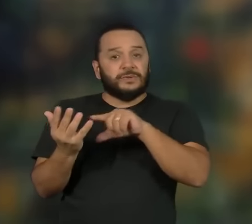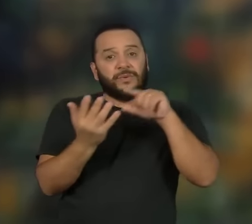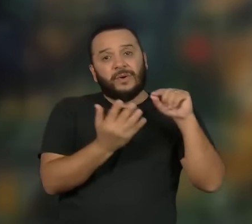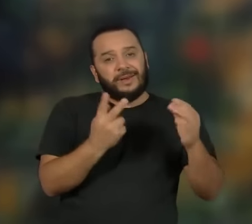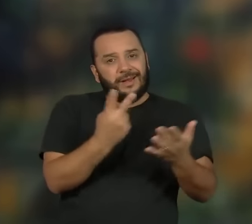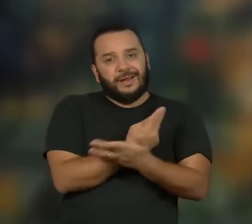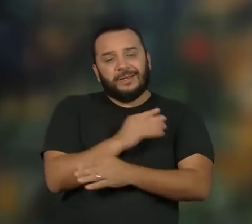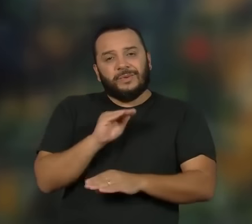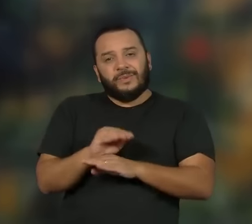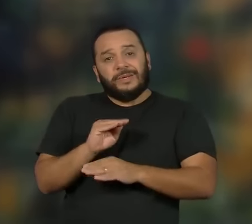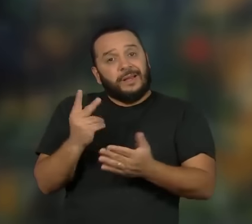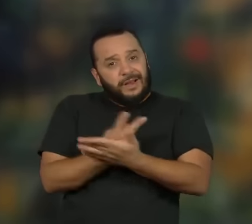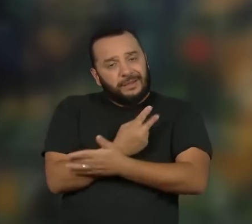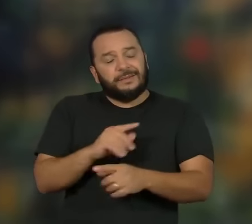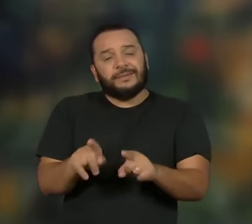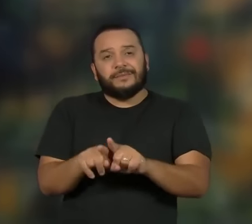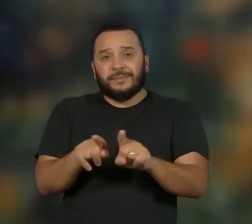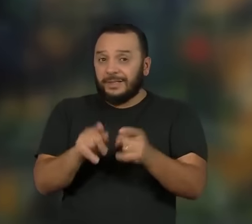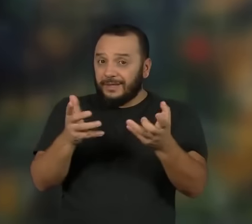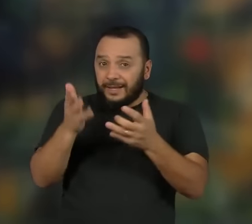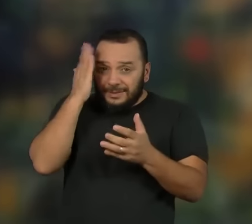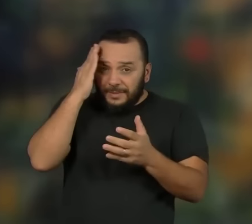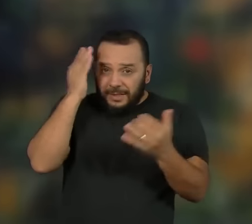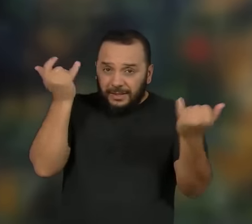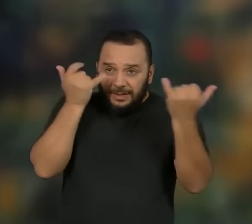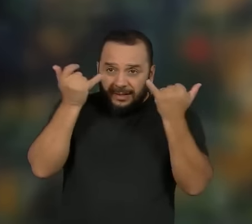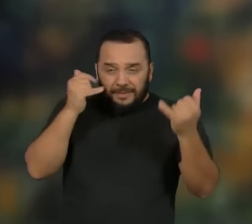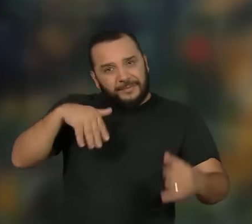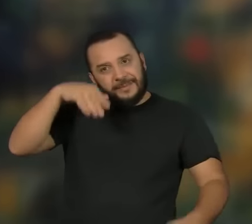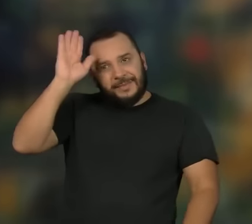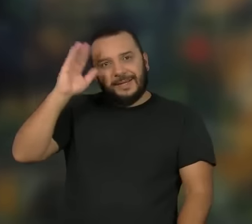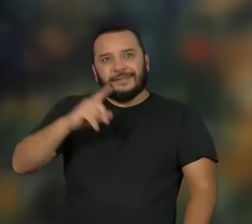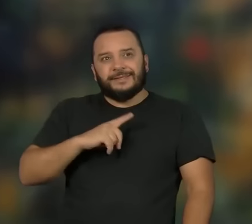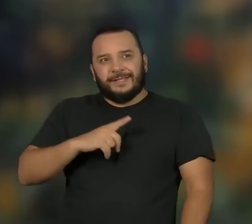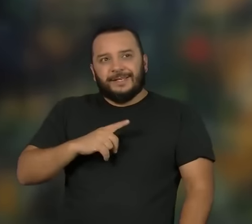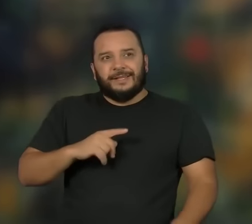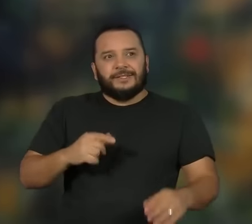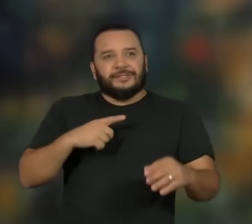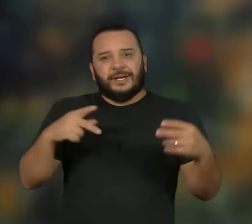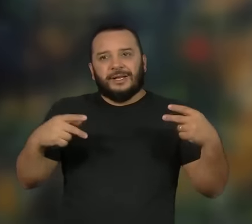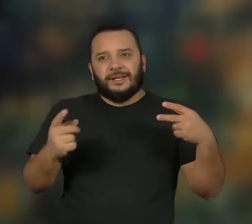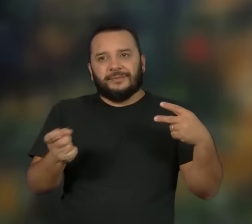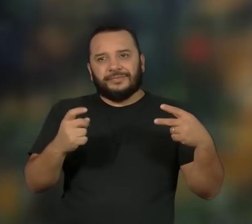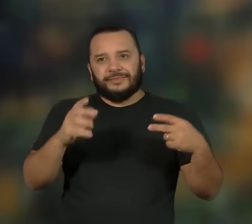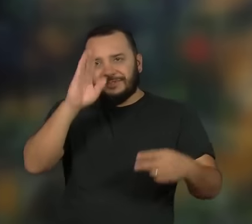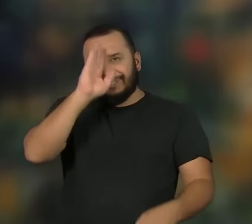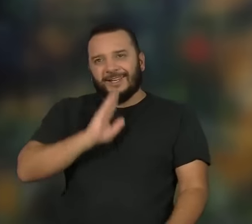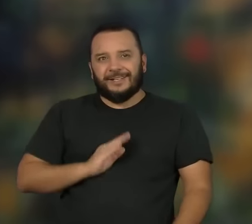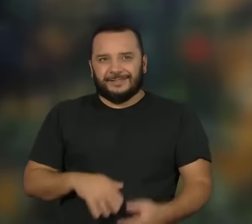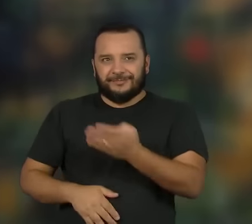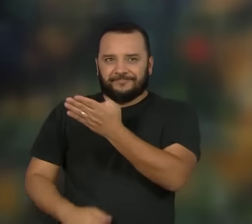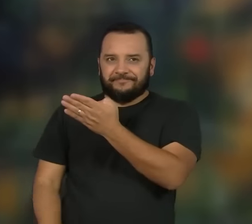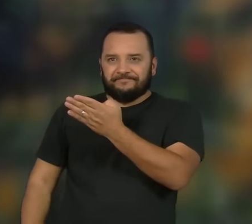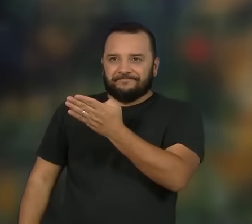Para saber mais, é só acessar o livro gratuitamente pelo link. Todo mundo fala,